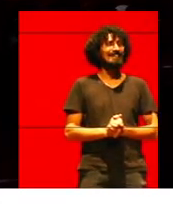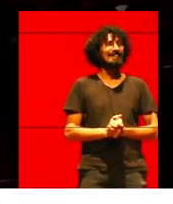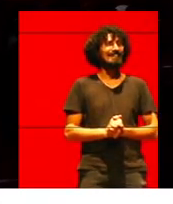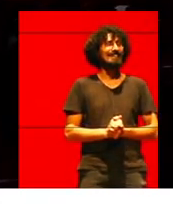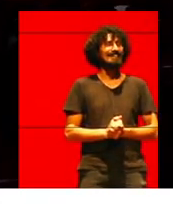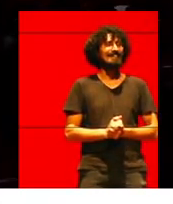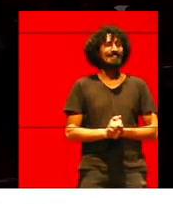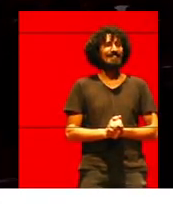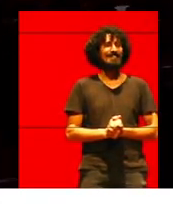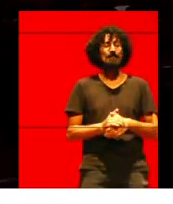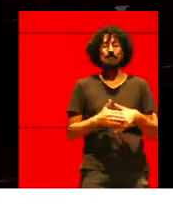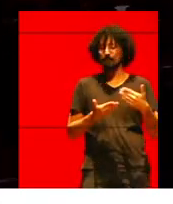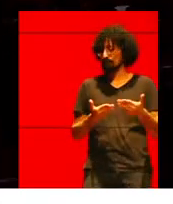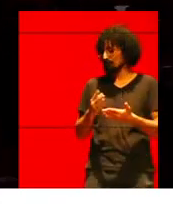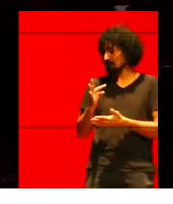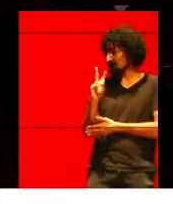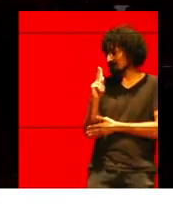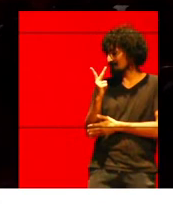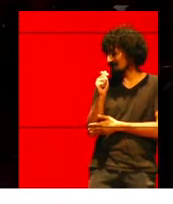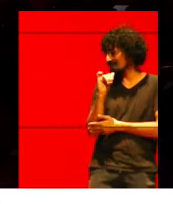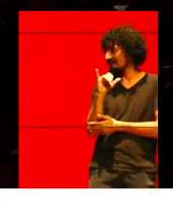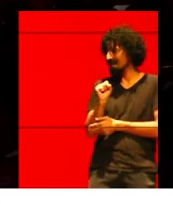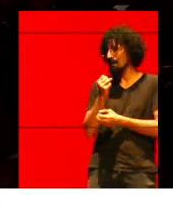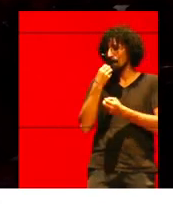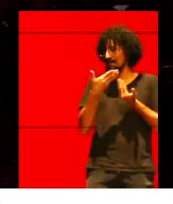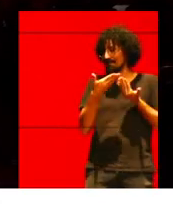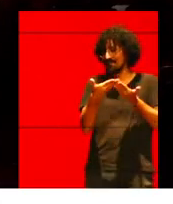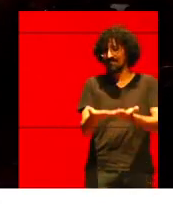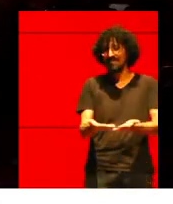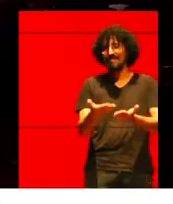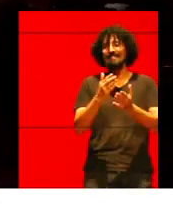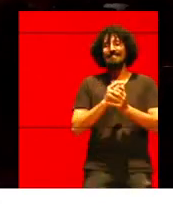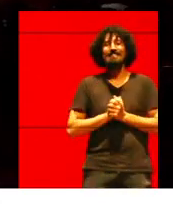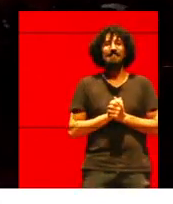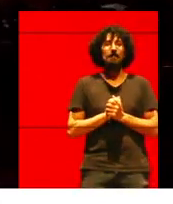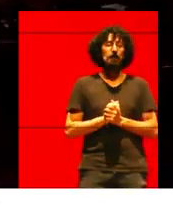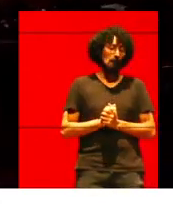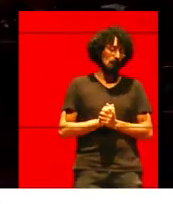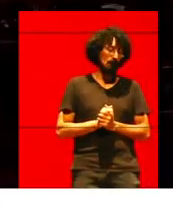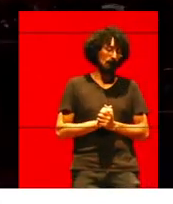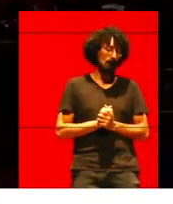Aê, Thaís, seja muito bem-vinda. O palco é seu.